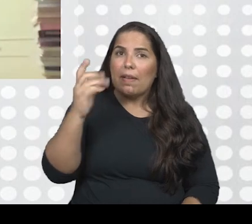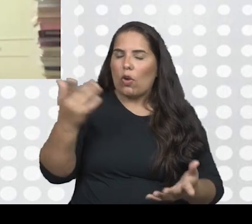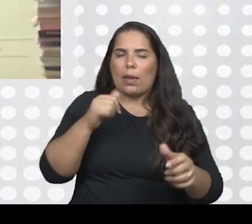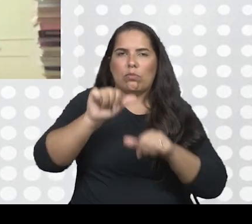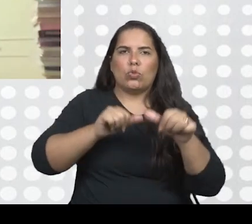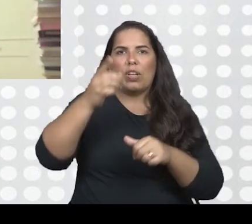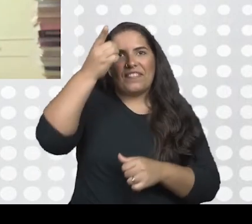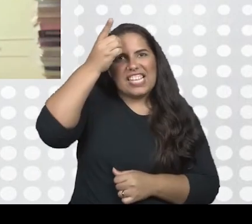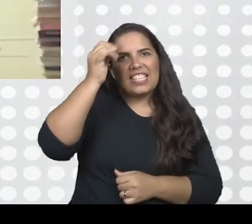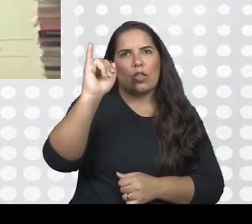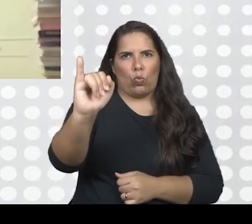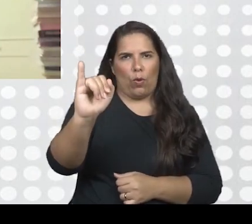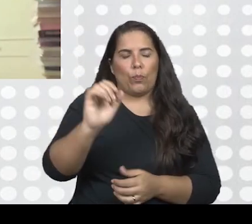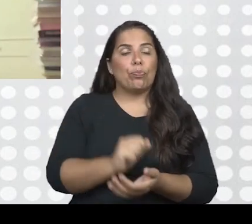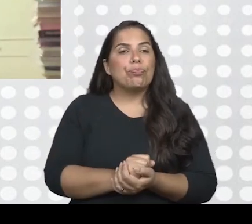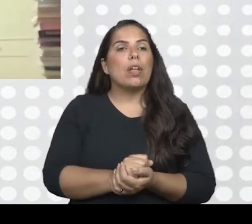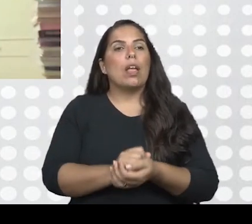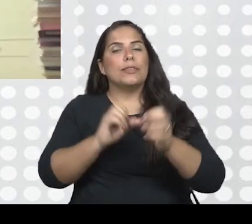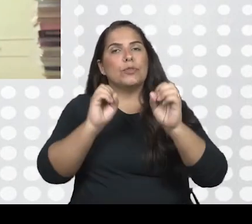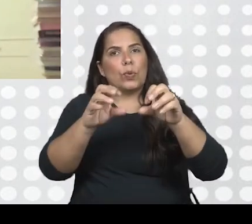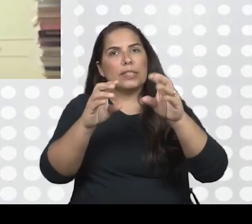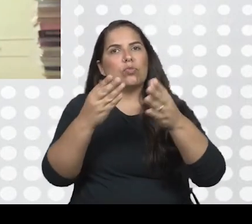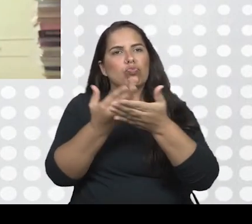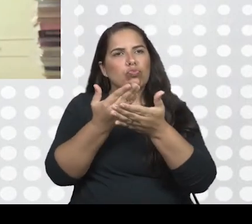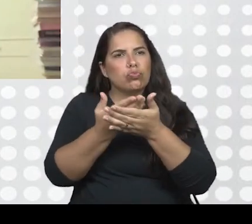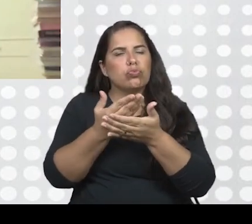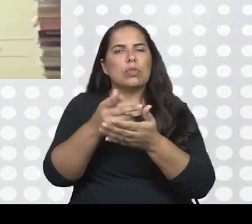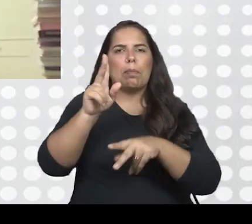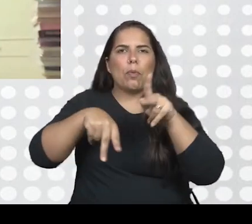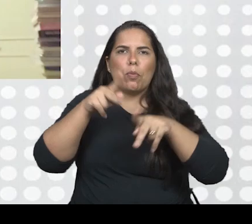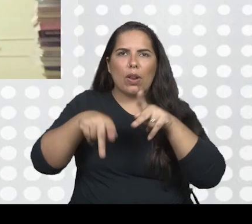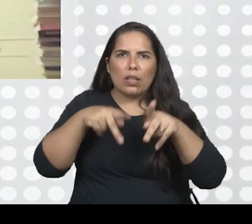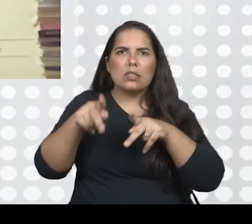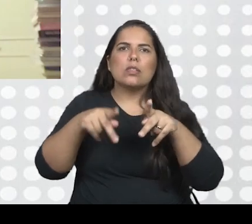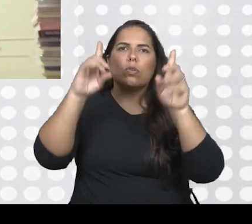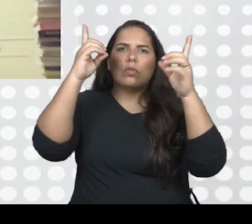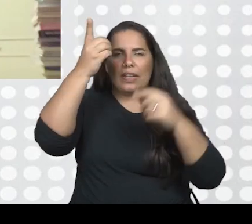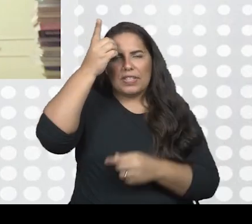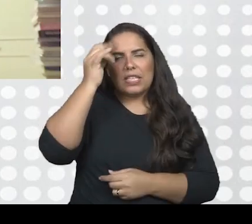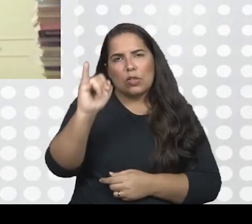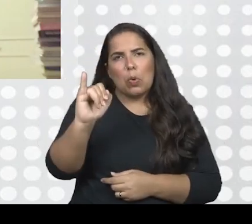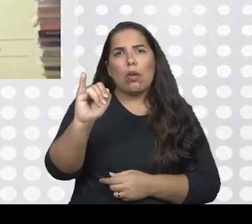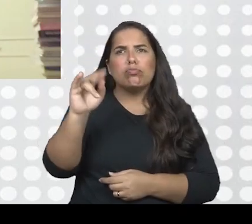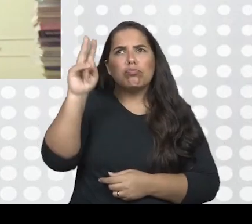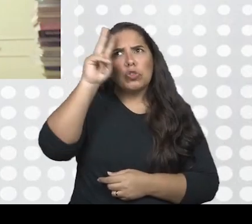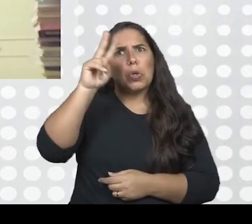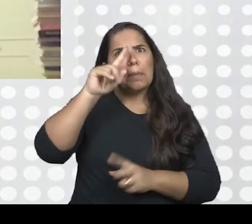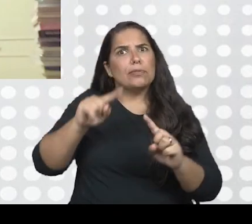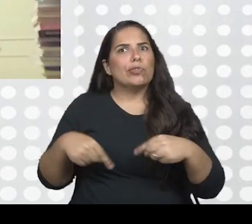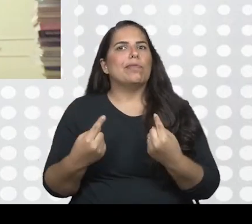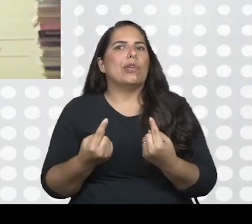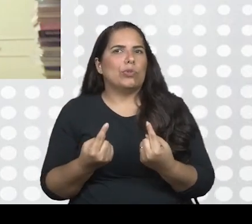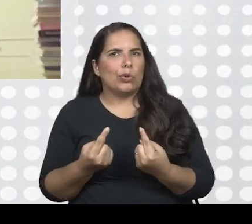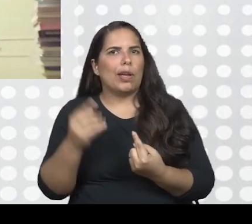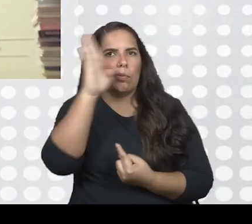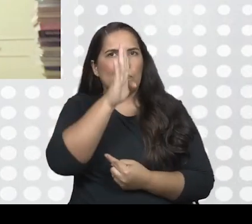intelectual. A educação e a escolarização da população com deficiência intelectual, historicamente, é um grande desafio